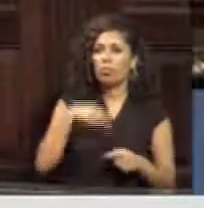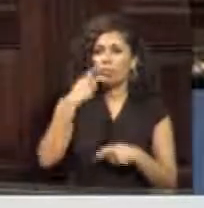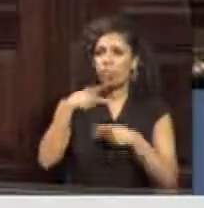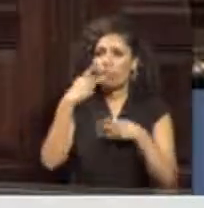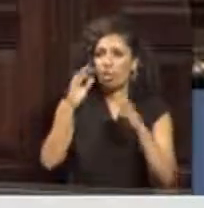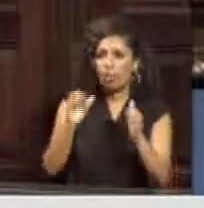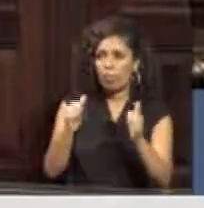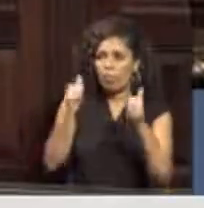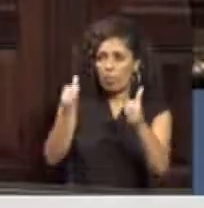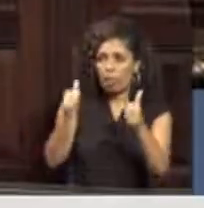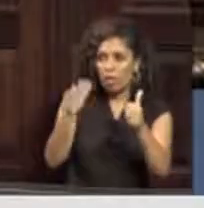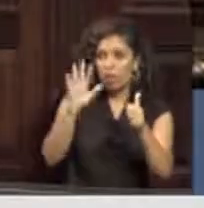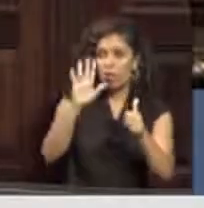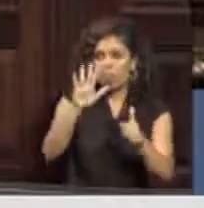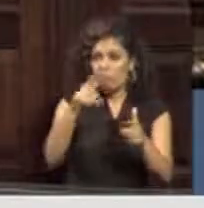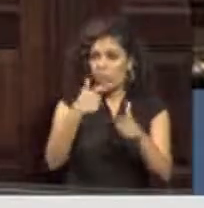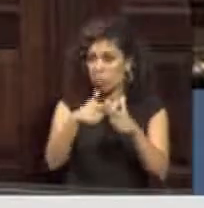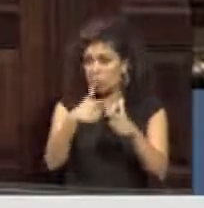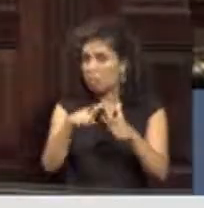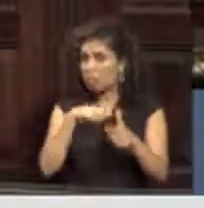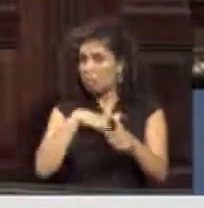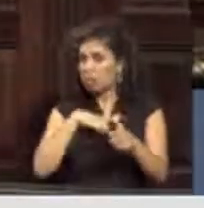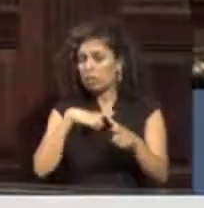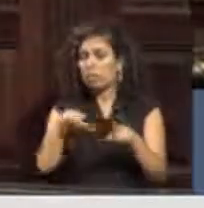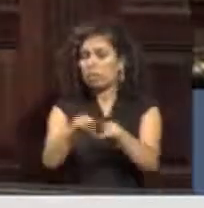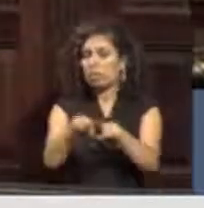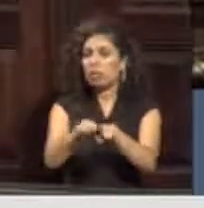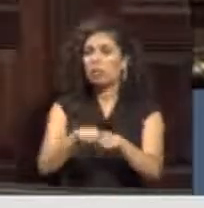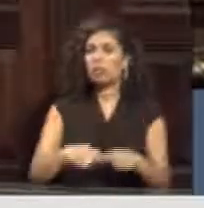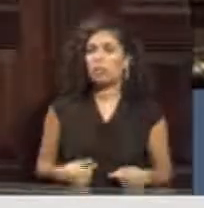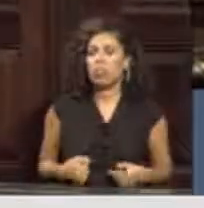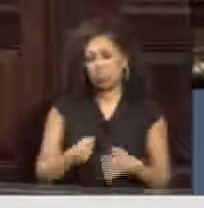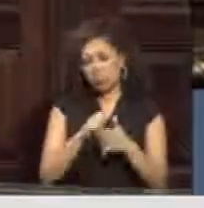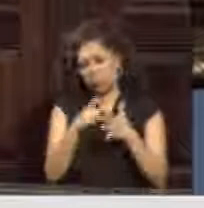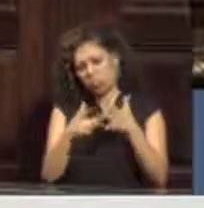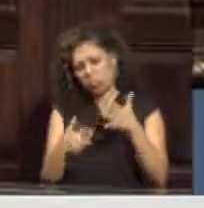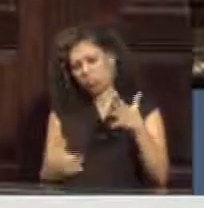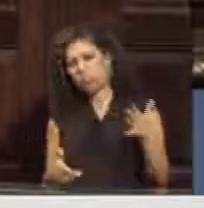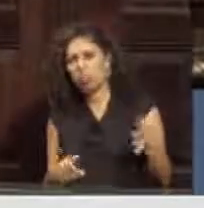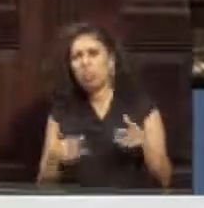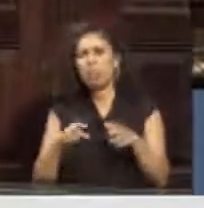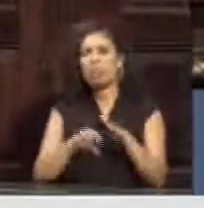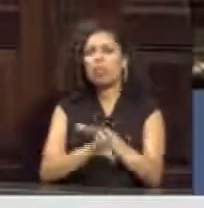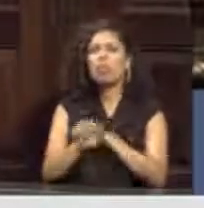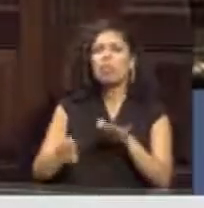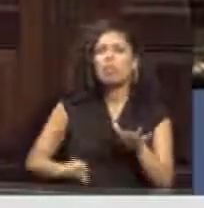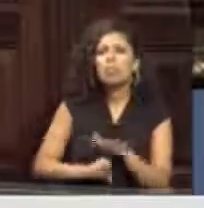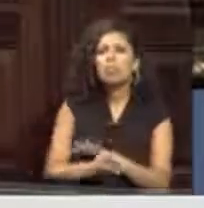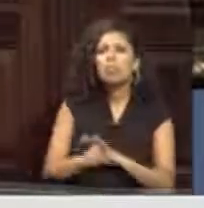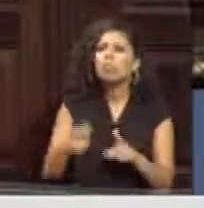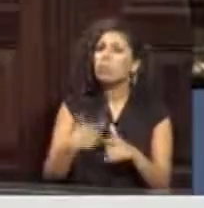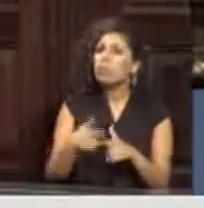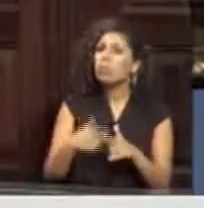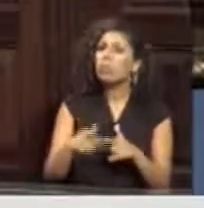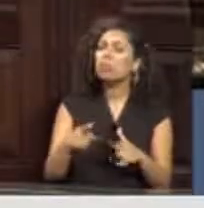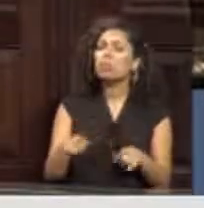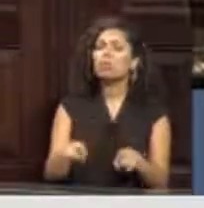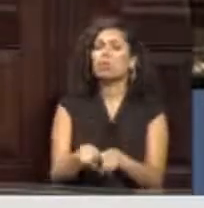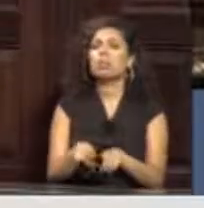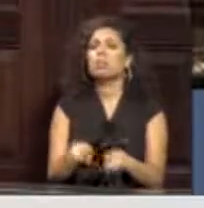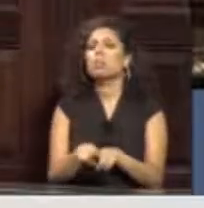da falência. Devemos defender as empresas privadas, mas não podemos, sob hipótese alguma,